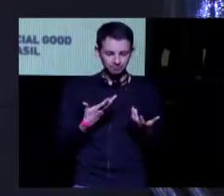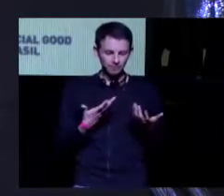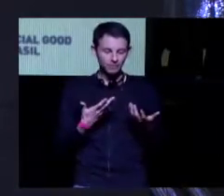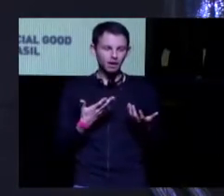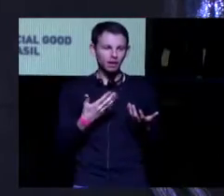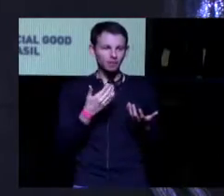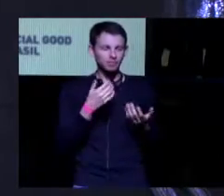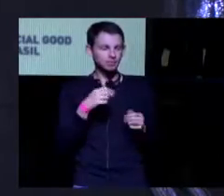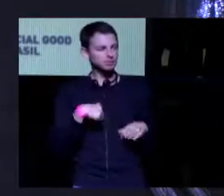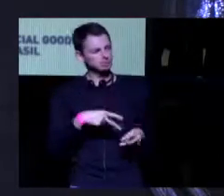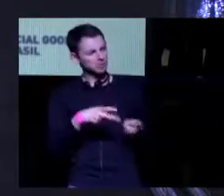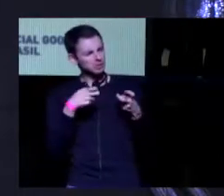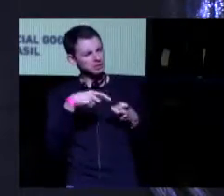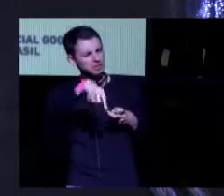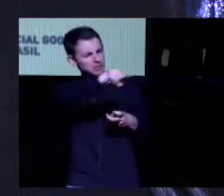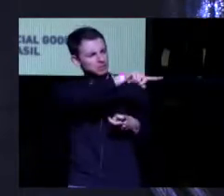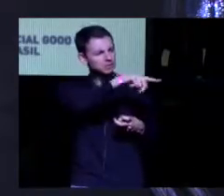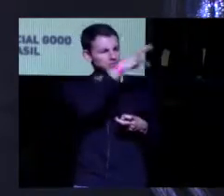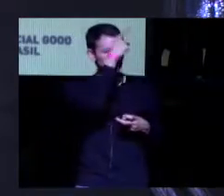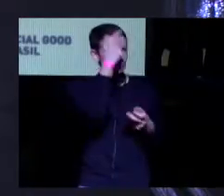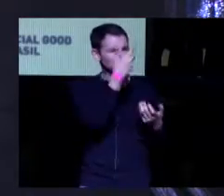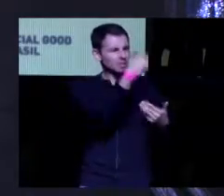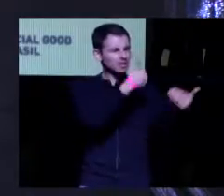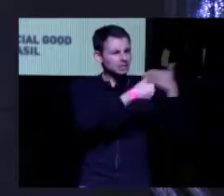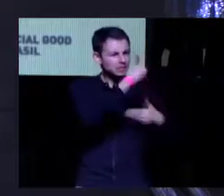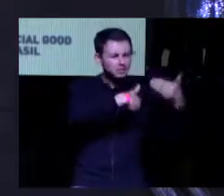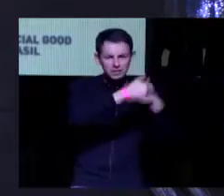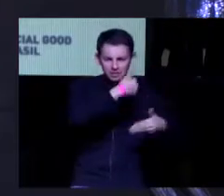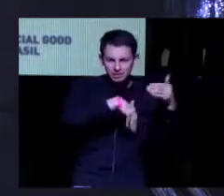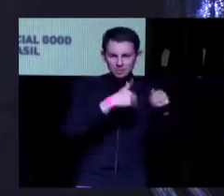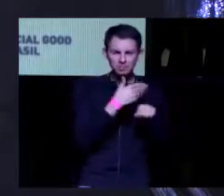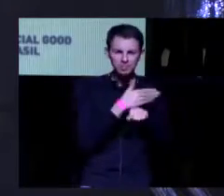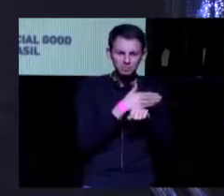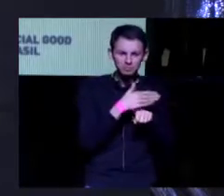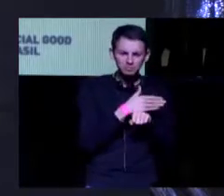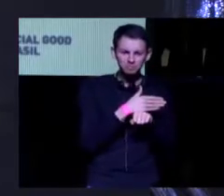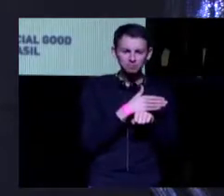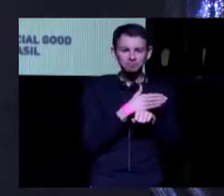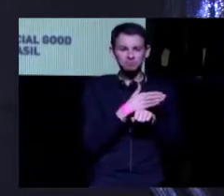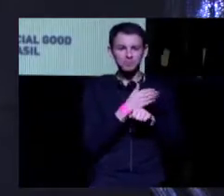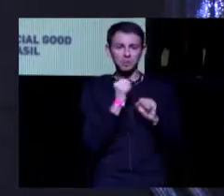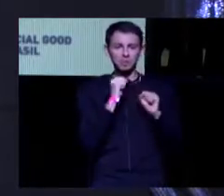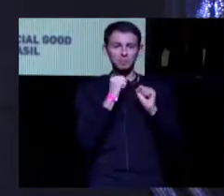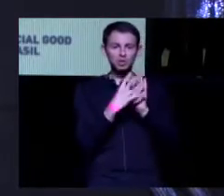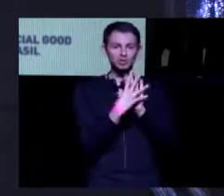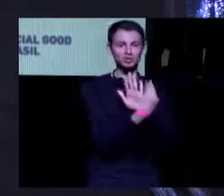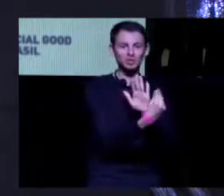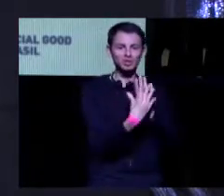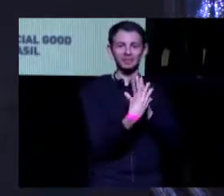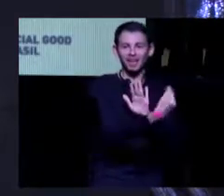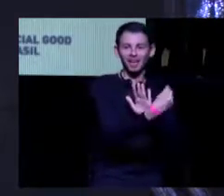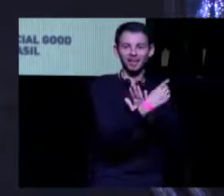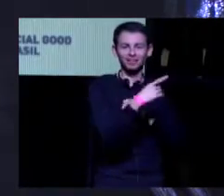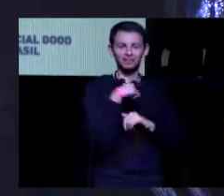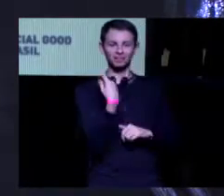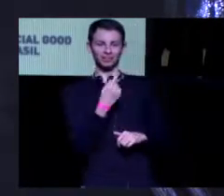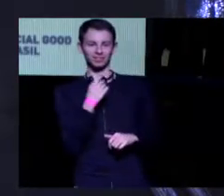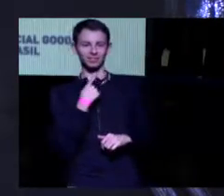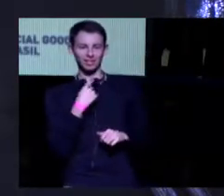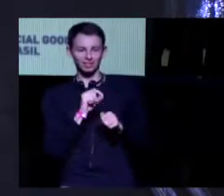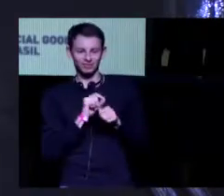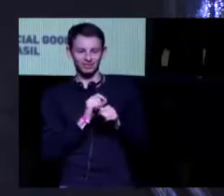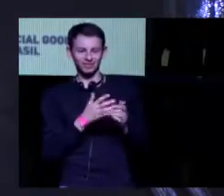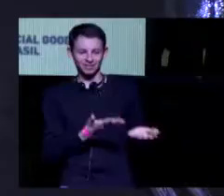pessoas podem participar e elas podem co-criar o Atados, elas podem co-criar tudo que a gente quer fazer. Então, eu vejo o voluntariado, a